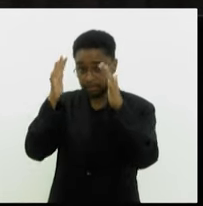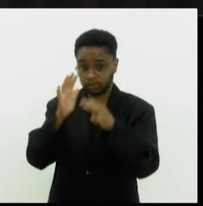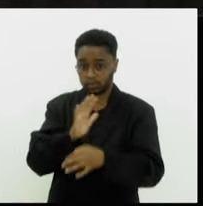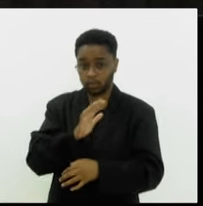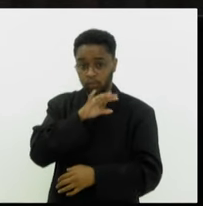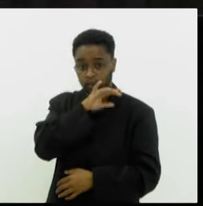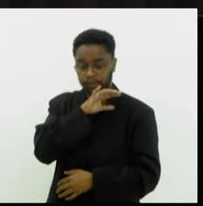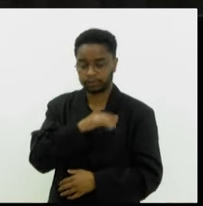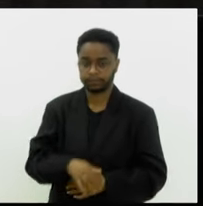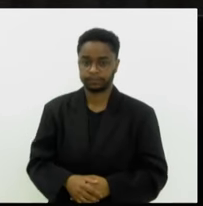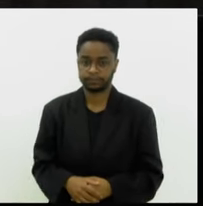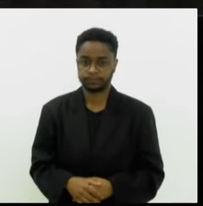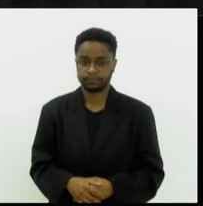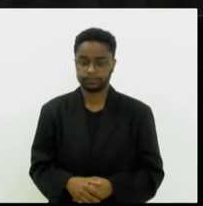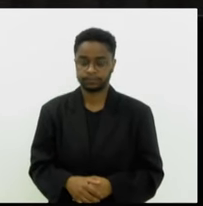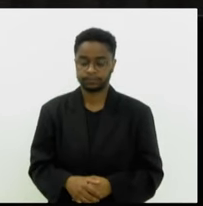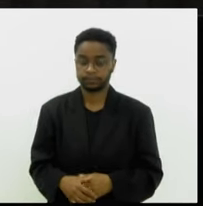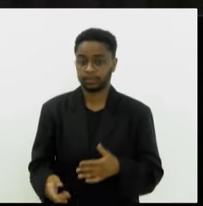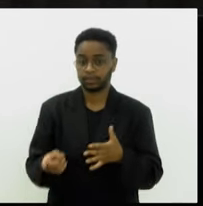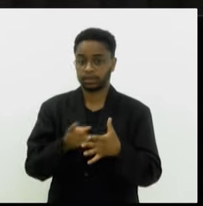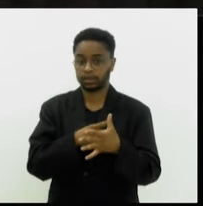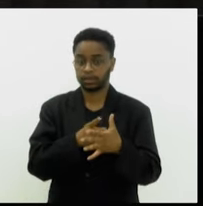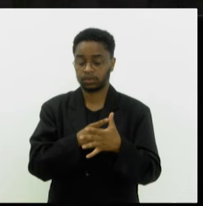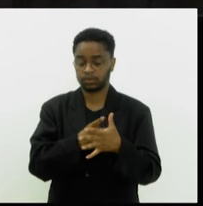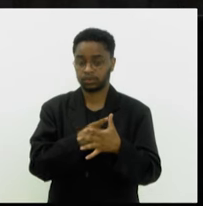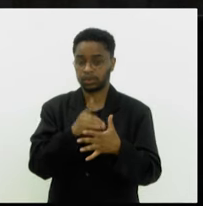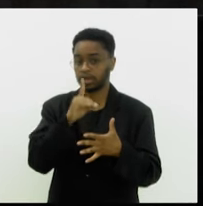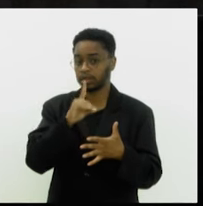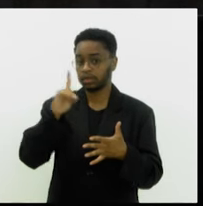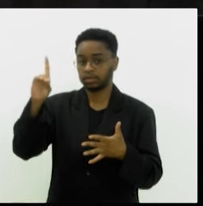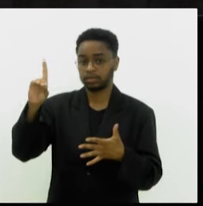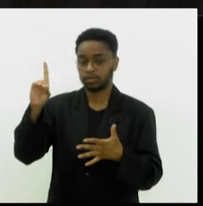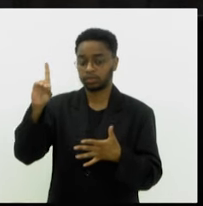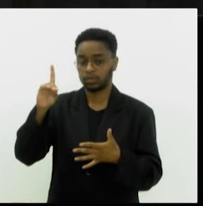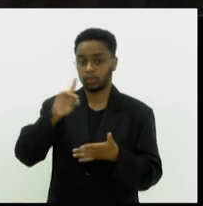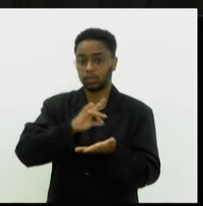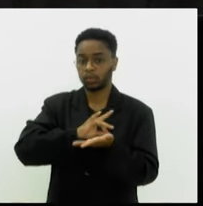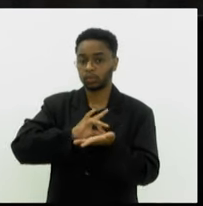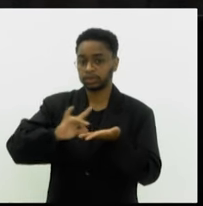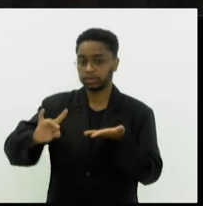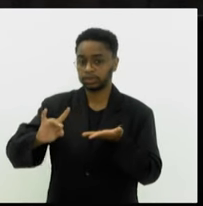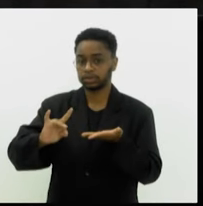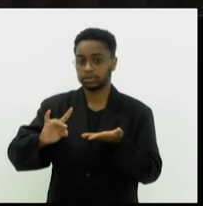perversos. Em quinto lugar, o Senhor odeia, né, aqueles